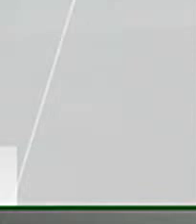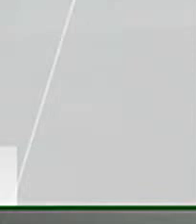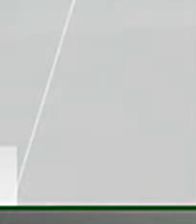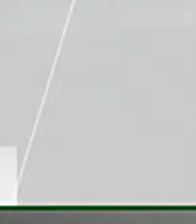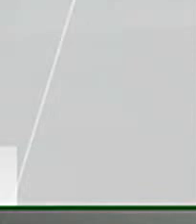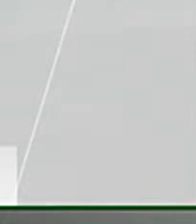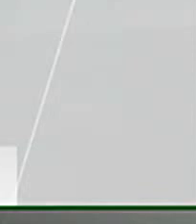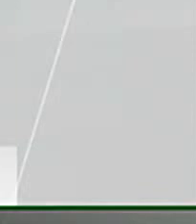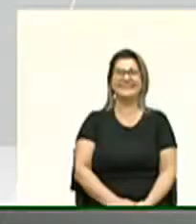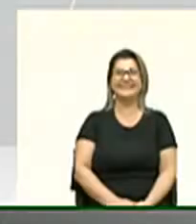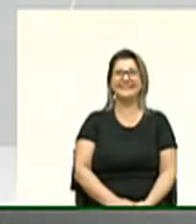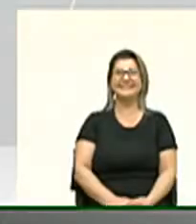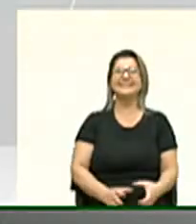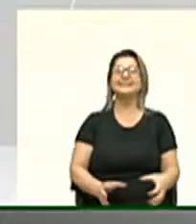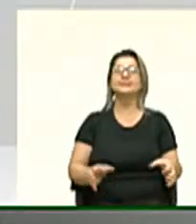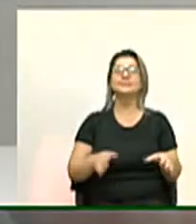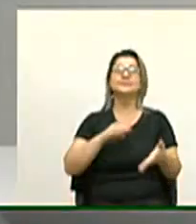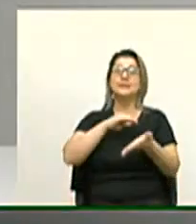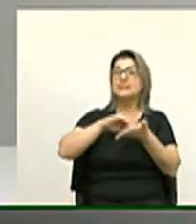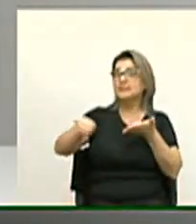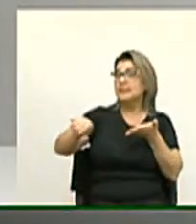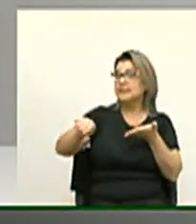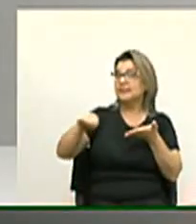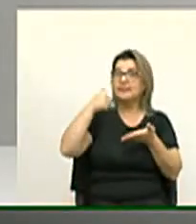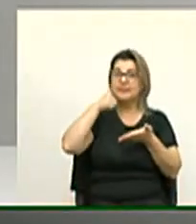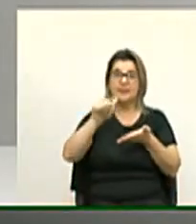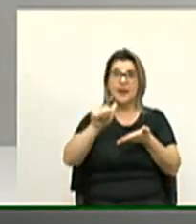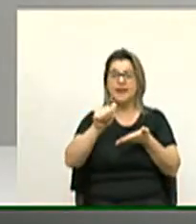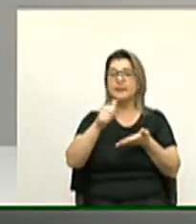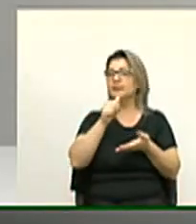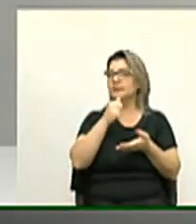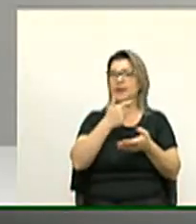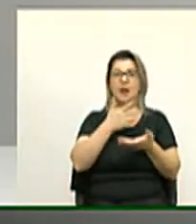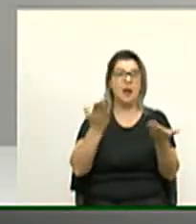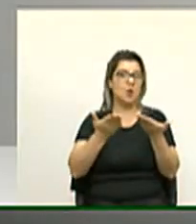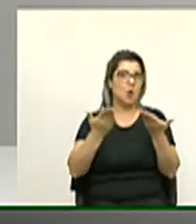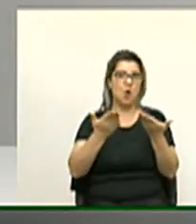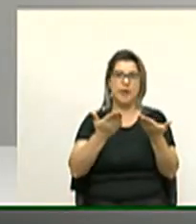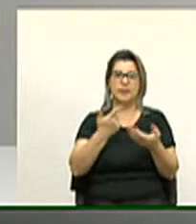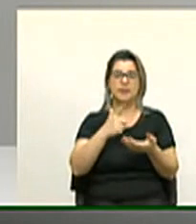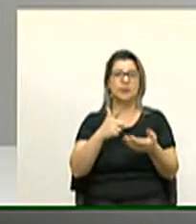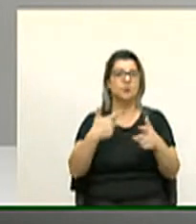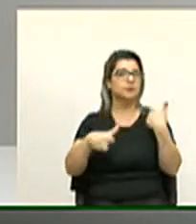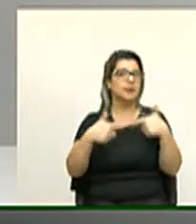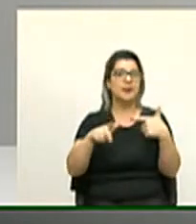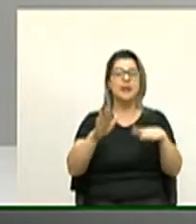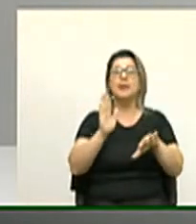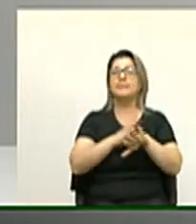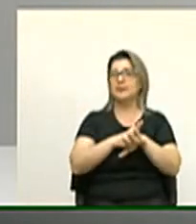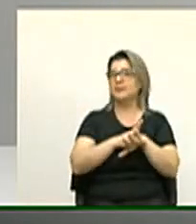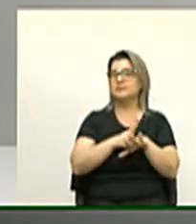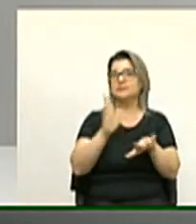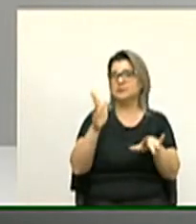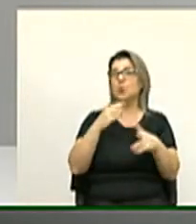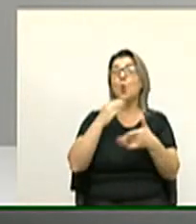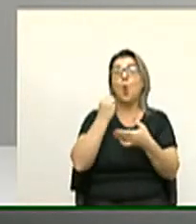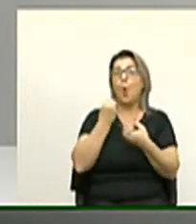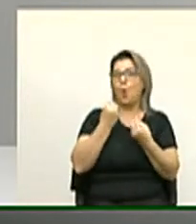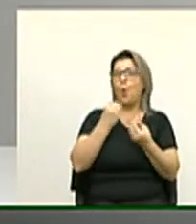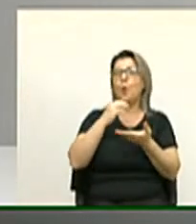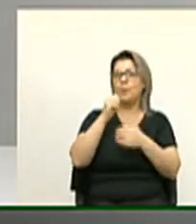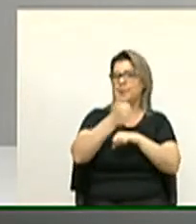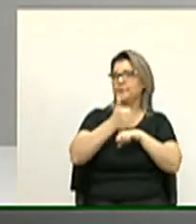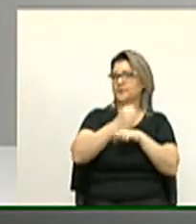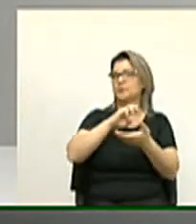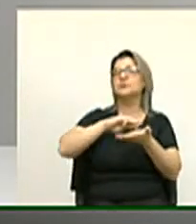a secretária, que não é mais secretária, Liane, mas continua trabalhando, né? Junto com toda a equipe, o secretário